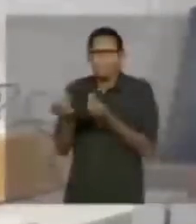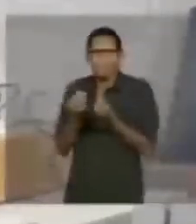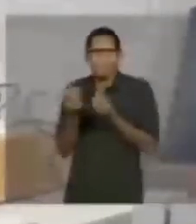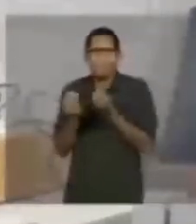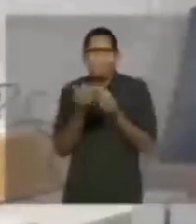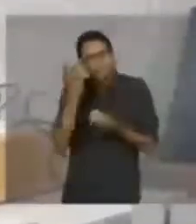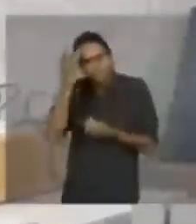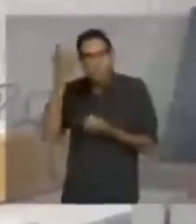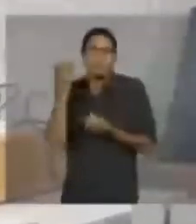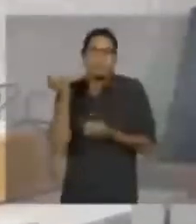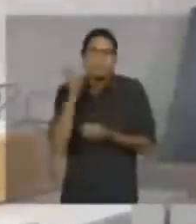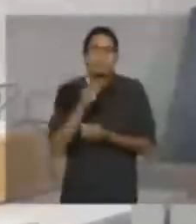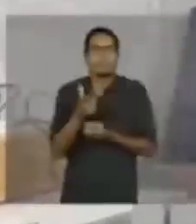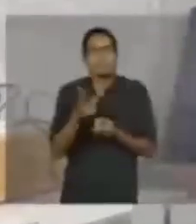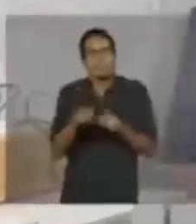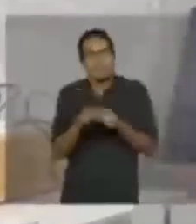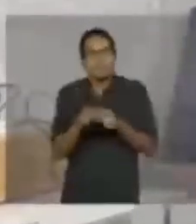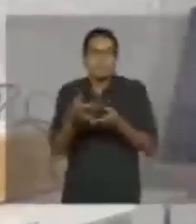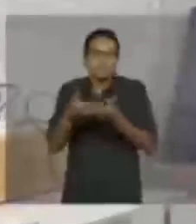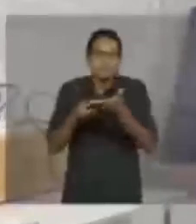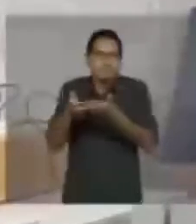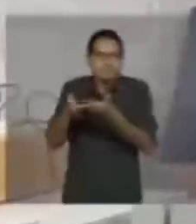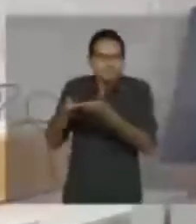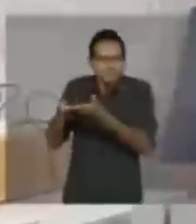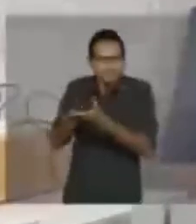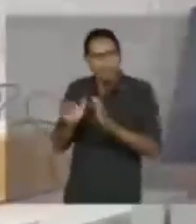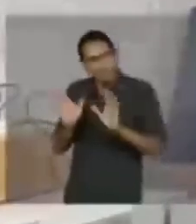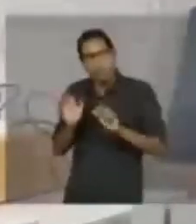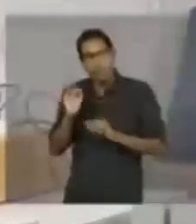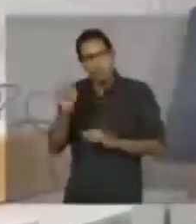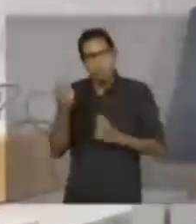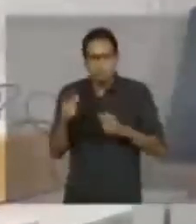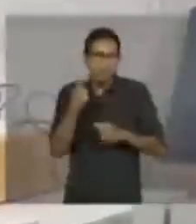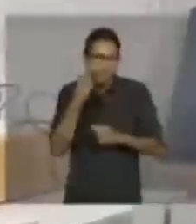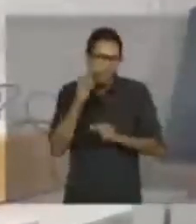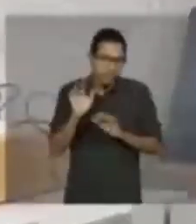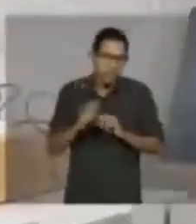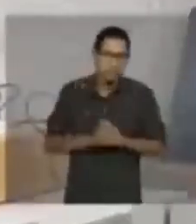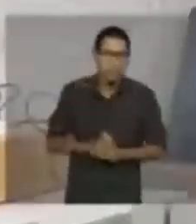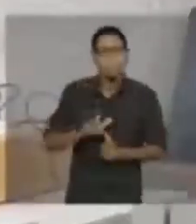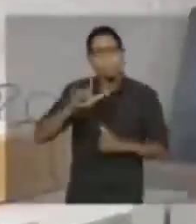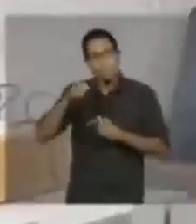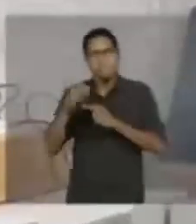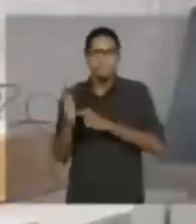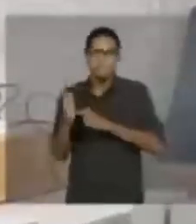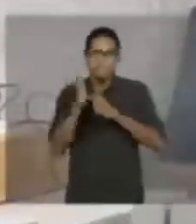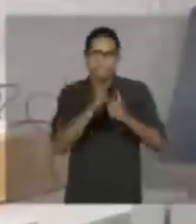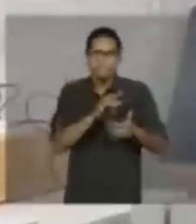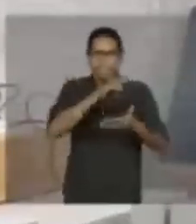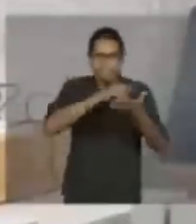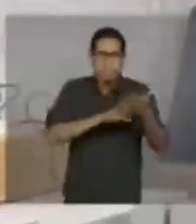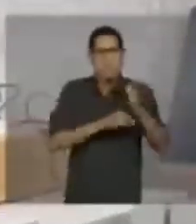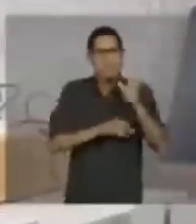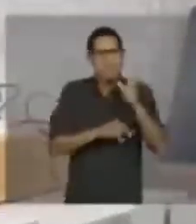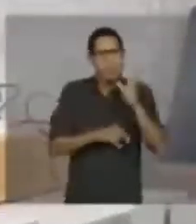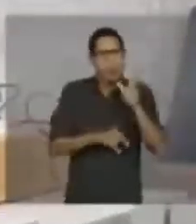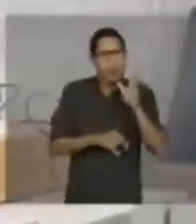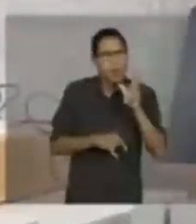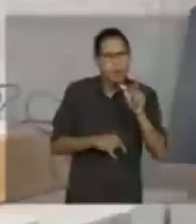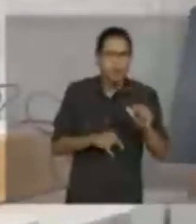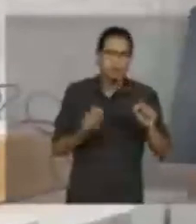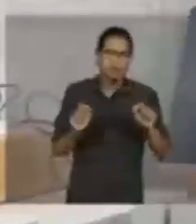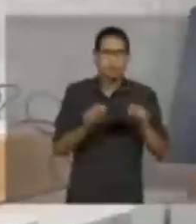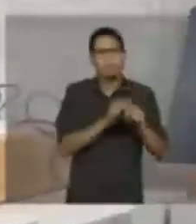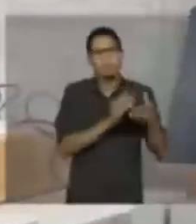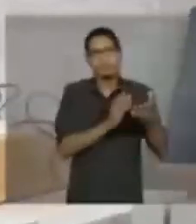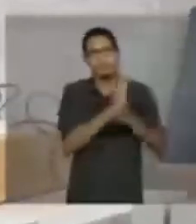tipo de documentação, mas ok, tem que perseguir isso. Mas e quando elas apresentam os documentos, demora muito tempo, parece o processo de